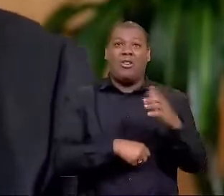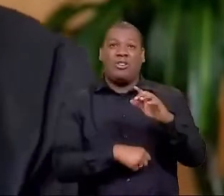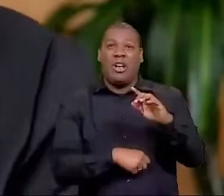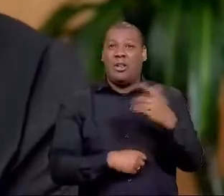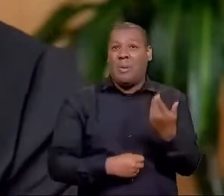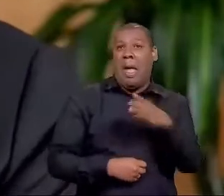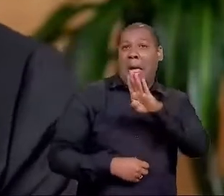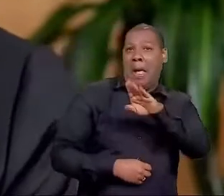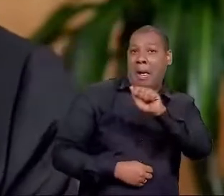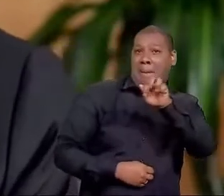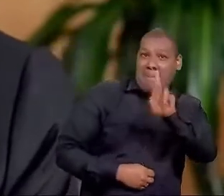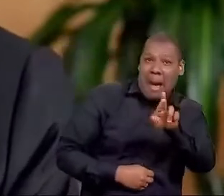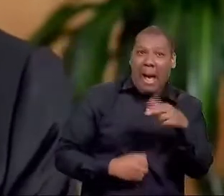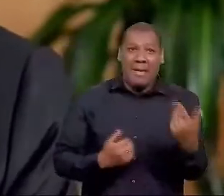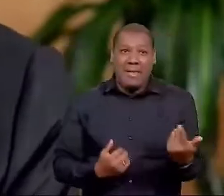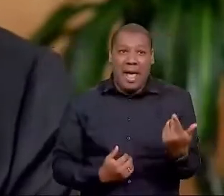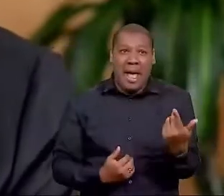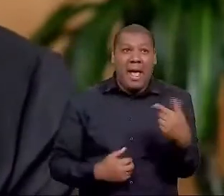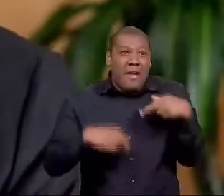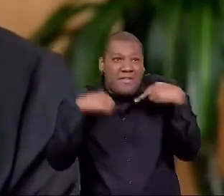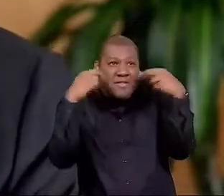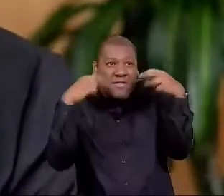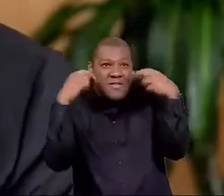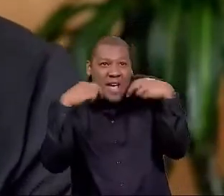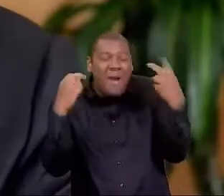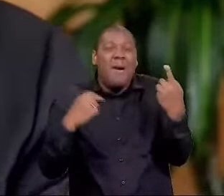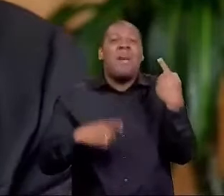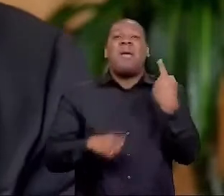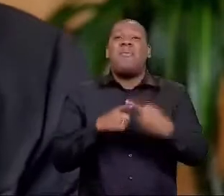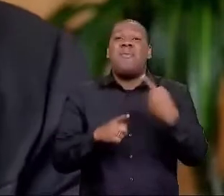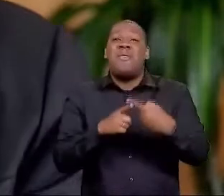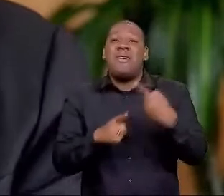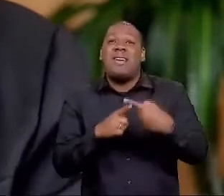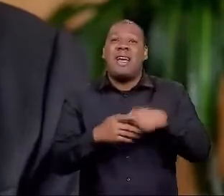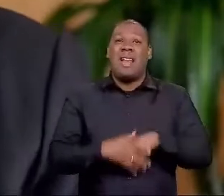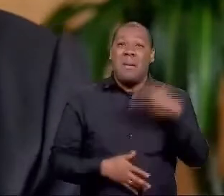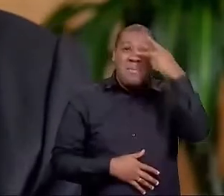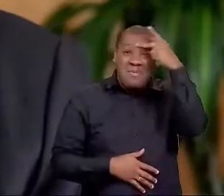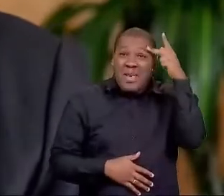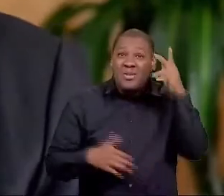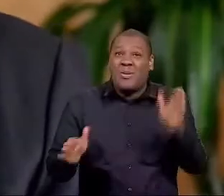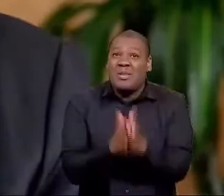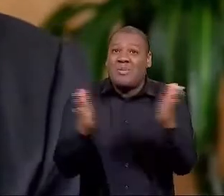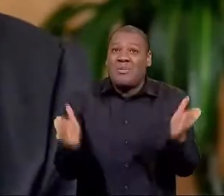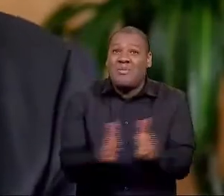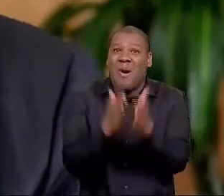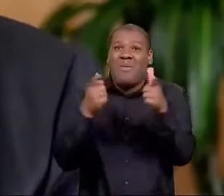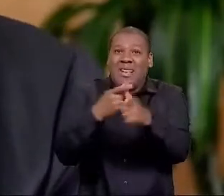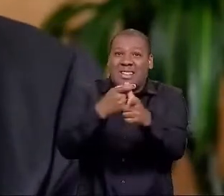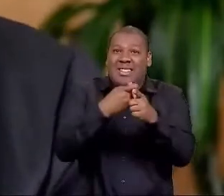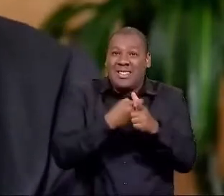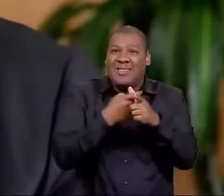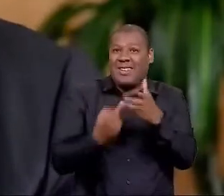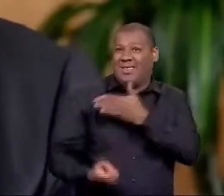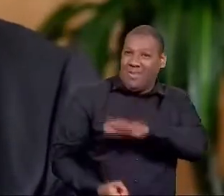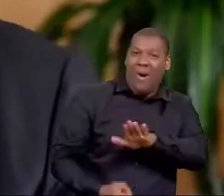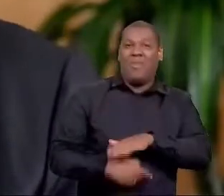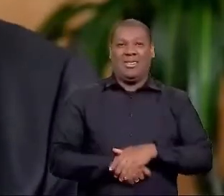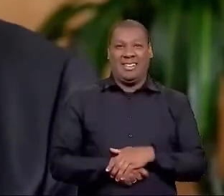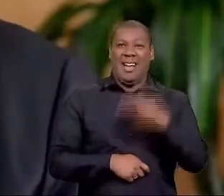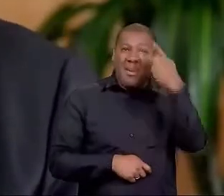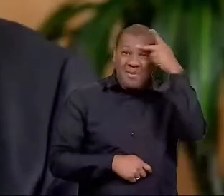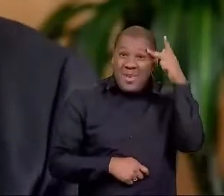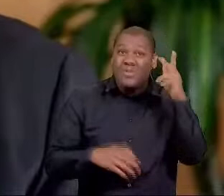porque pobre não gosta de dever. Pobre gosta de pagar aquilo que ele deve. Por isso que está havendo uma